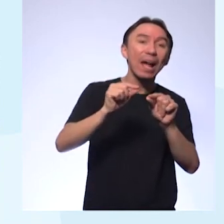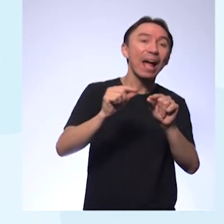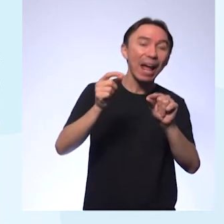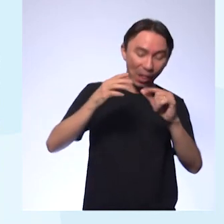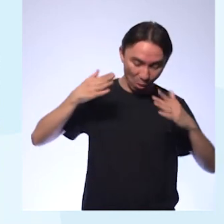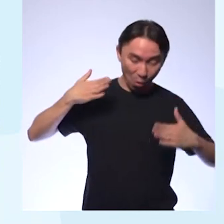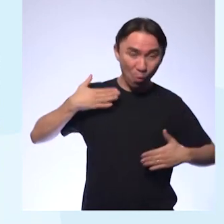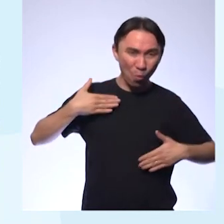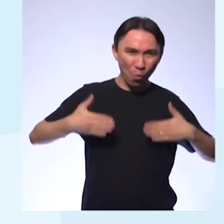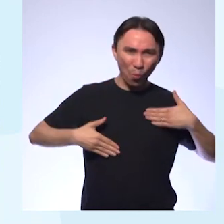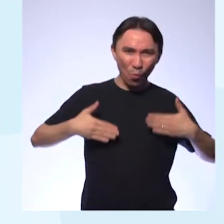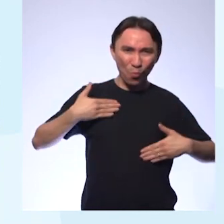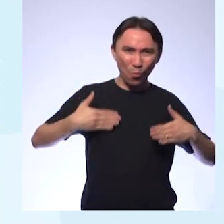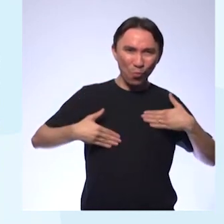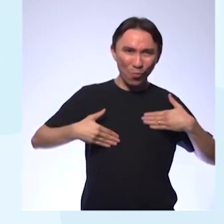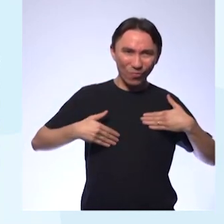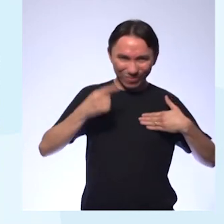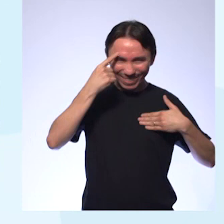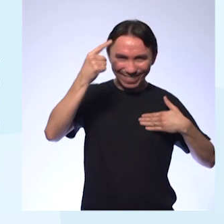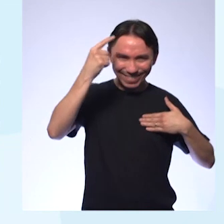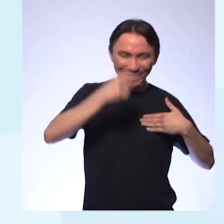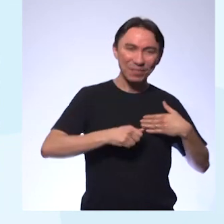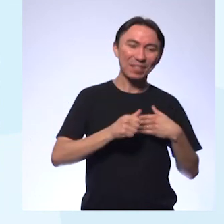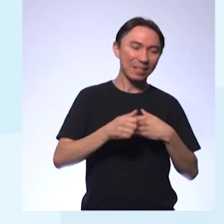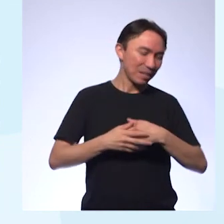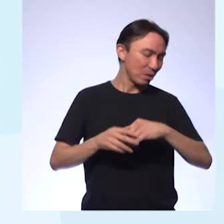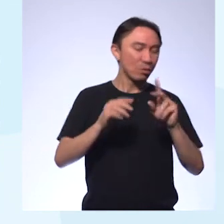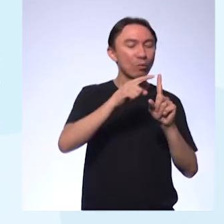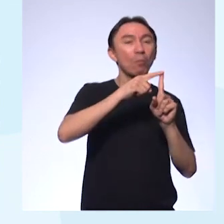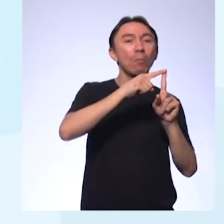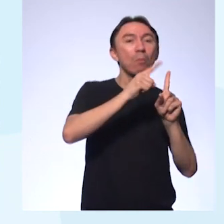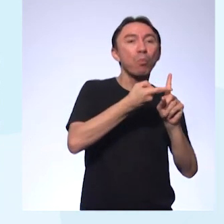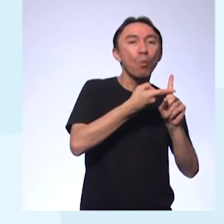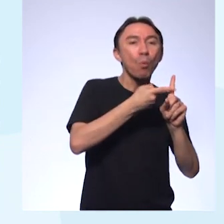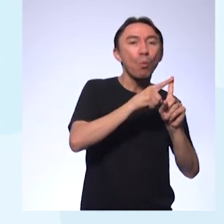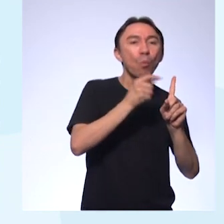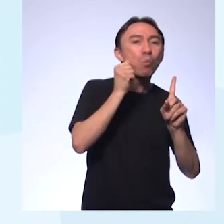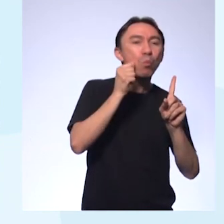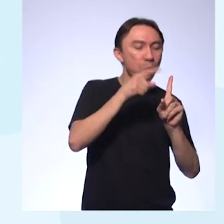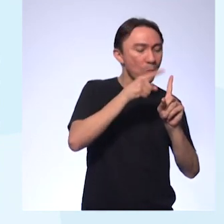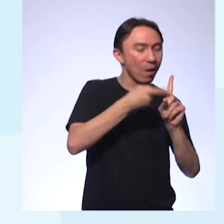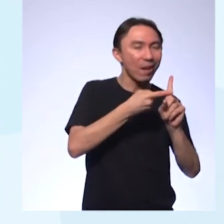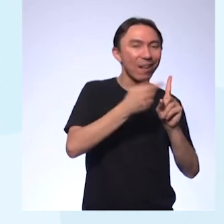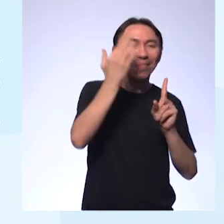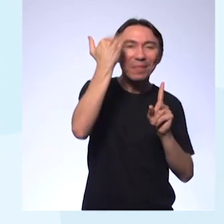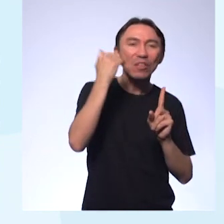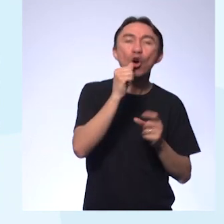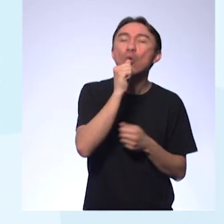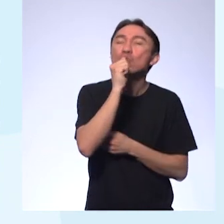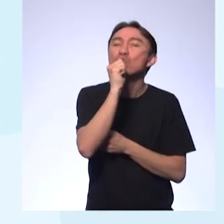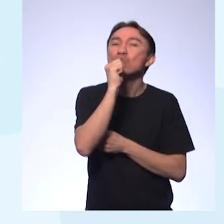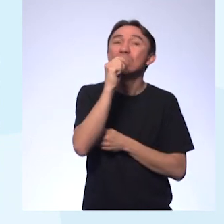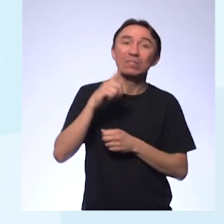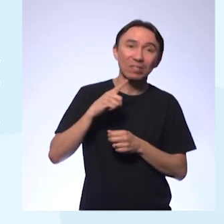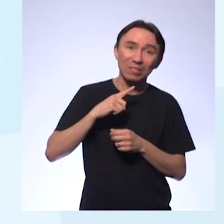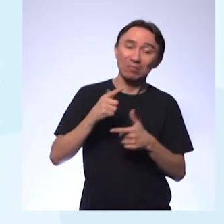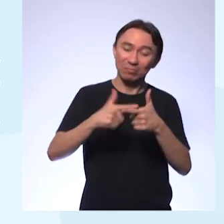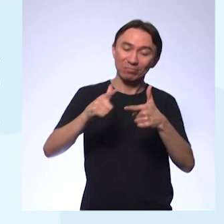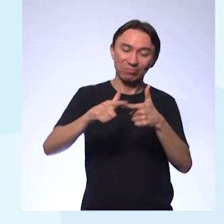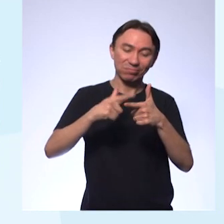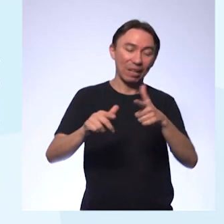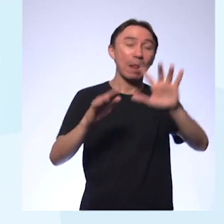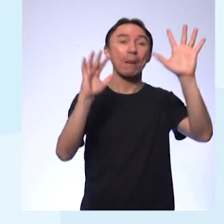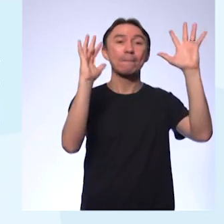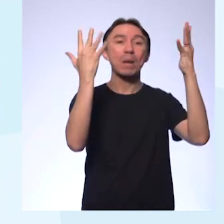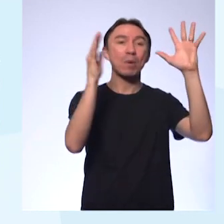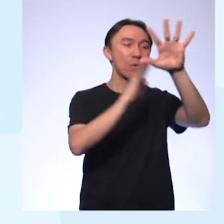nem aconteceu nos fetos, né? Que tem esse encurtamento dos membros superiores e inferiores.